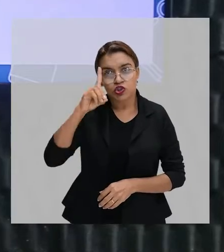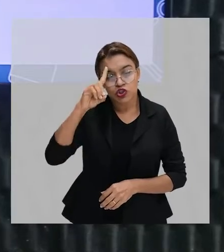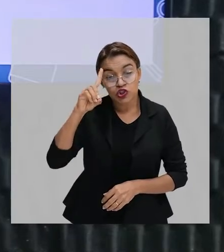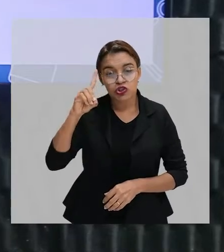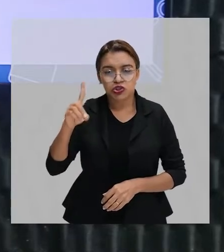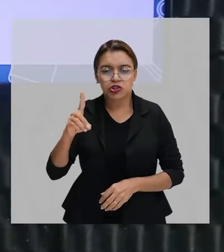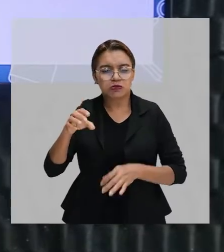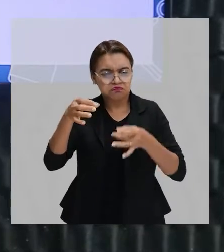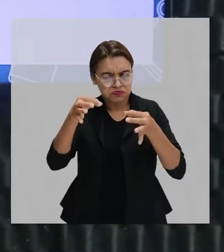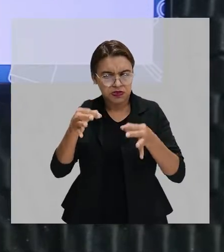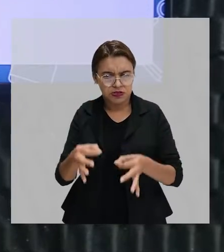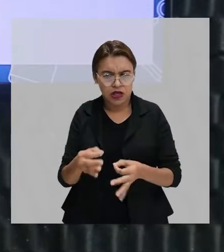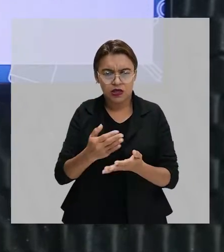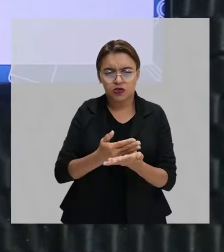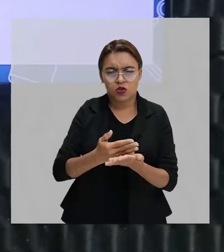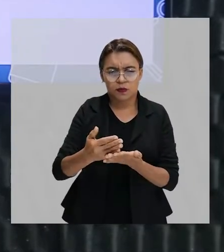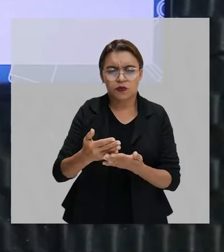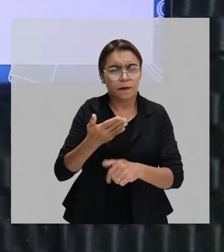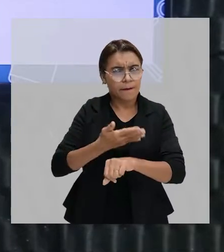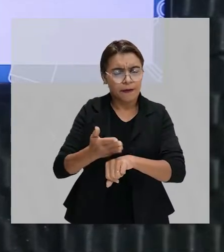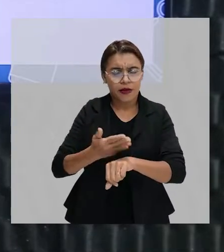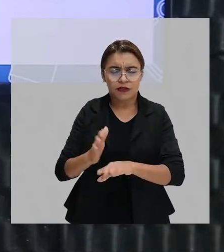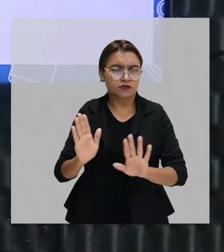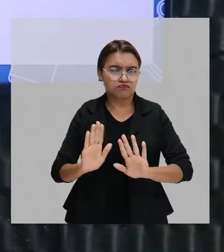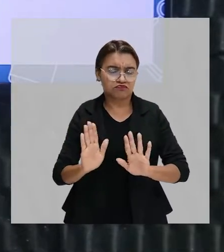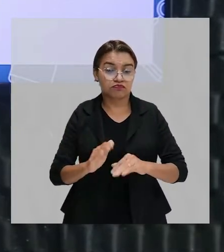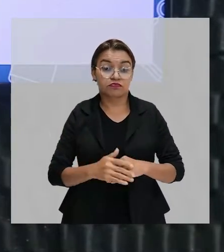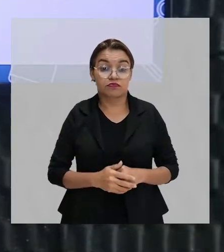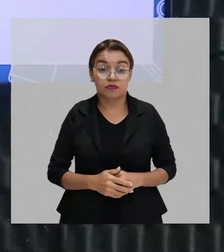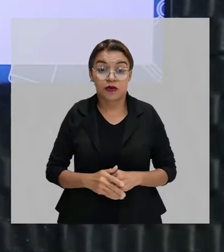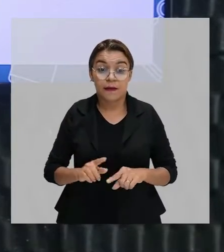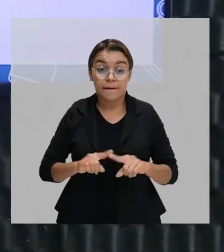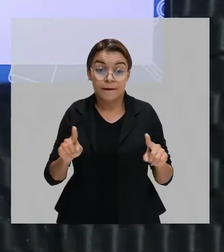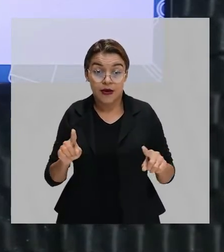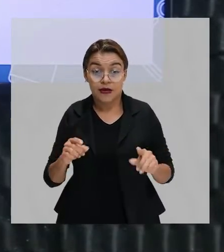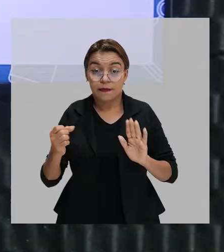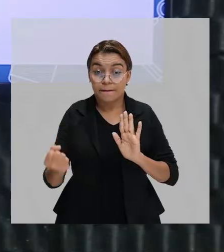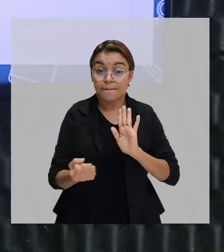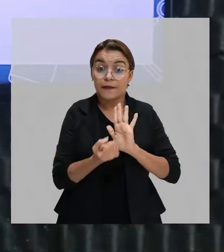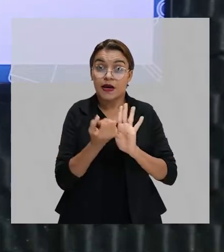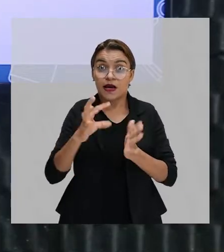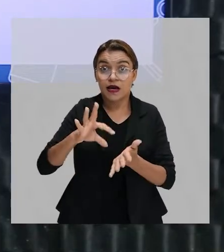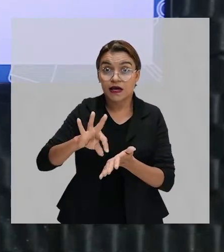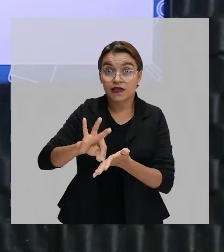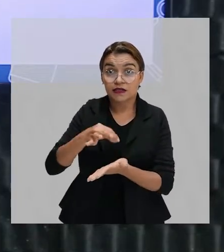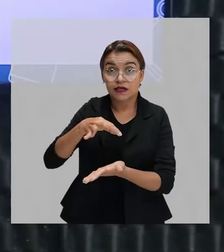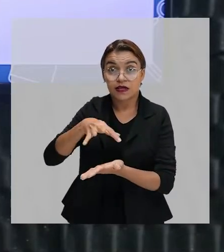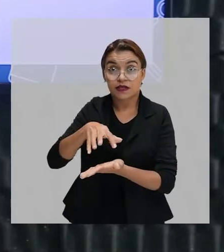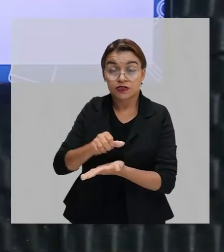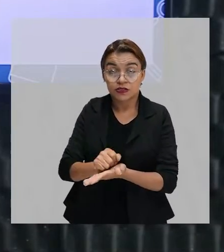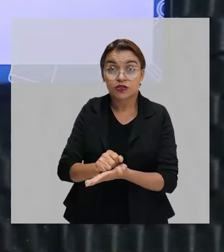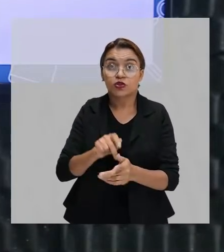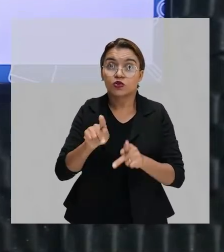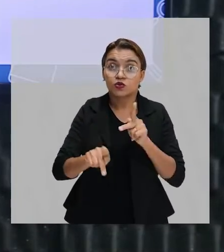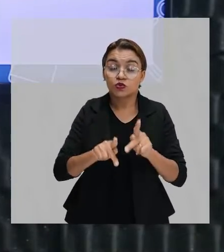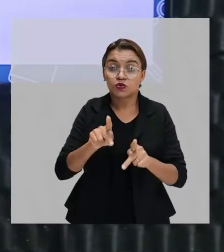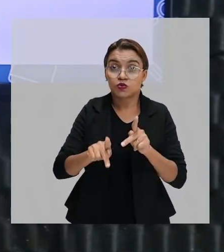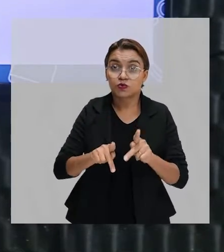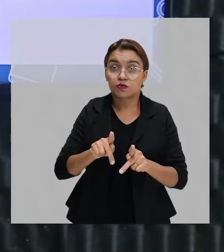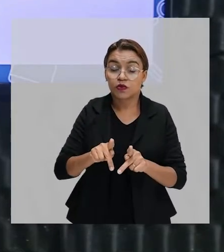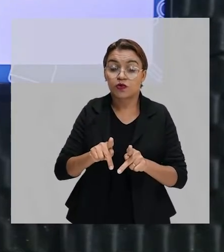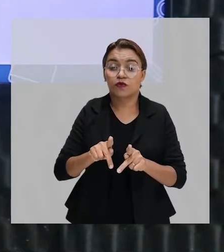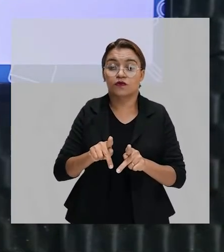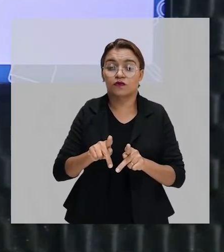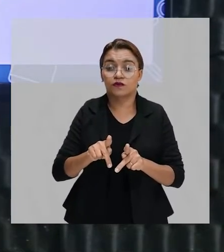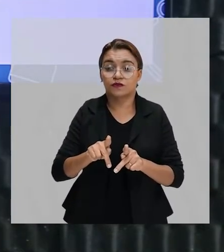que Estabeleça o início dessa prática porém a marcas registradas dos povos egípcios e